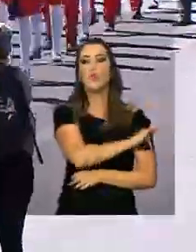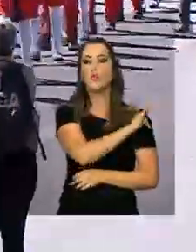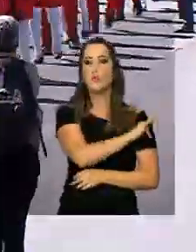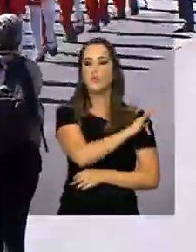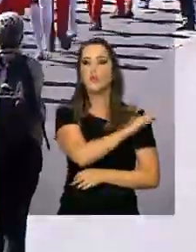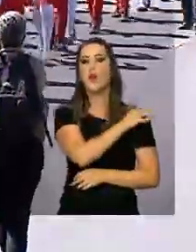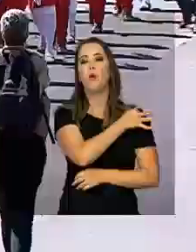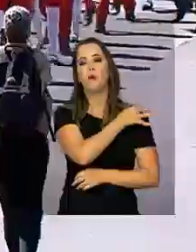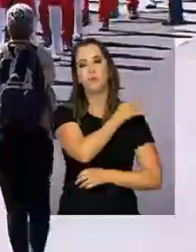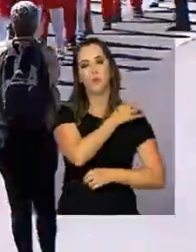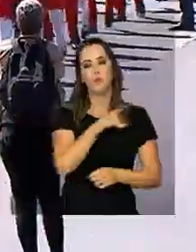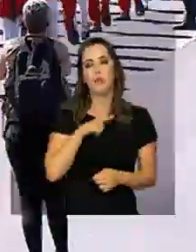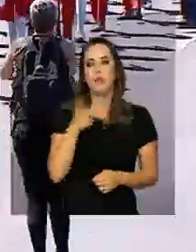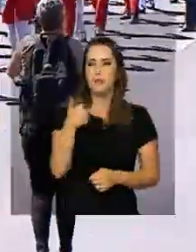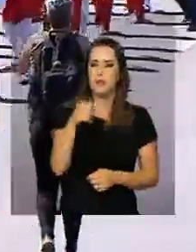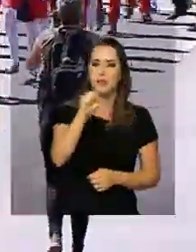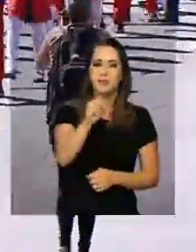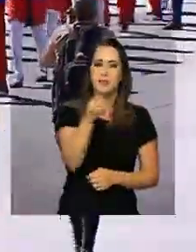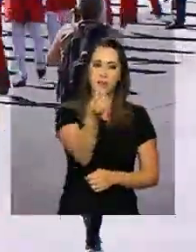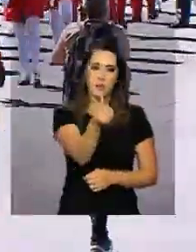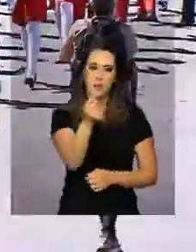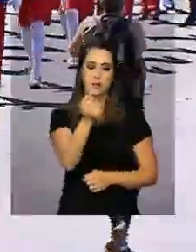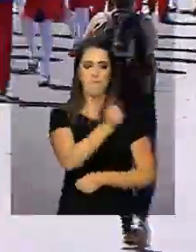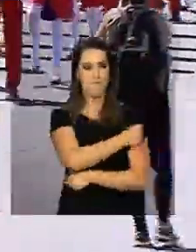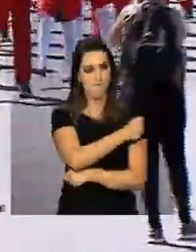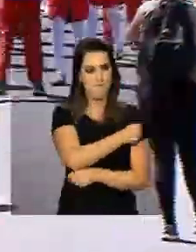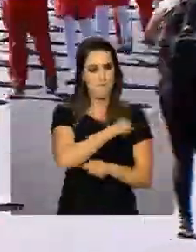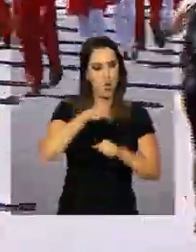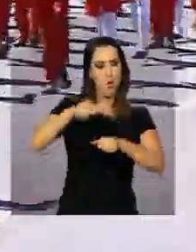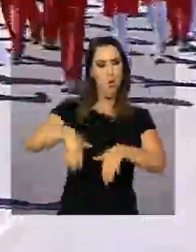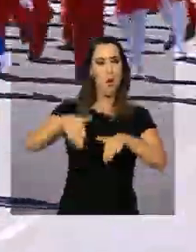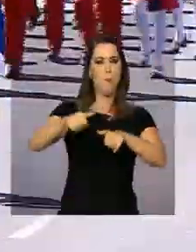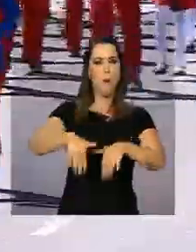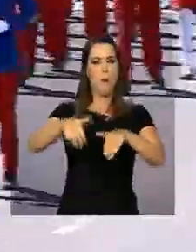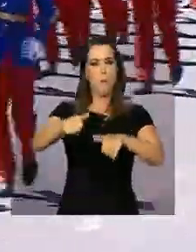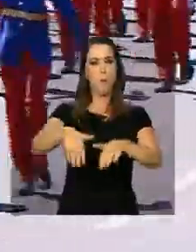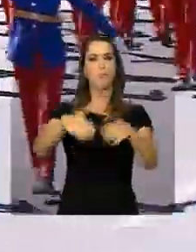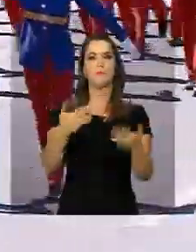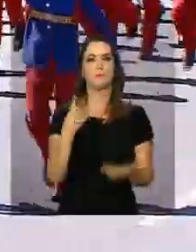está desfilando hoje com 186 alunos.